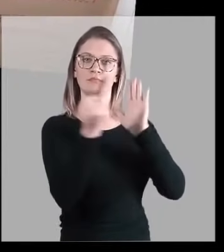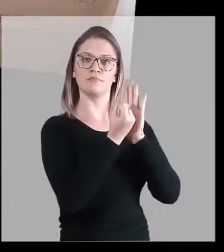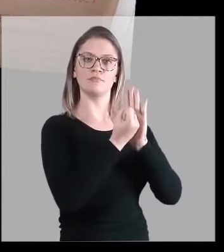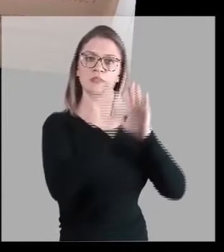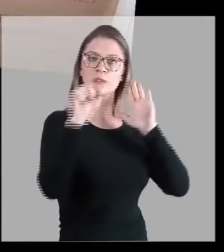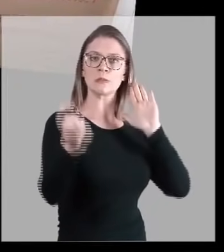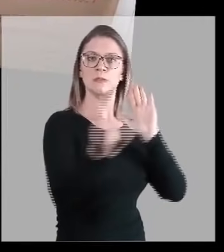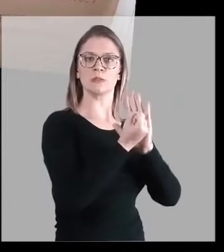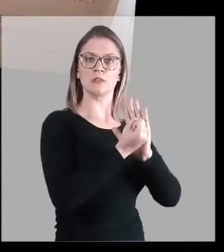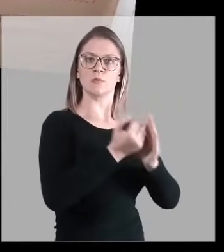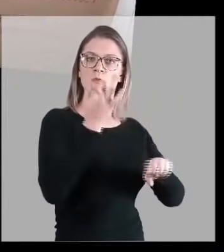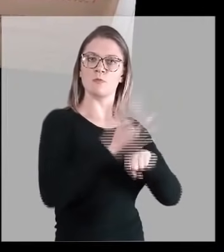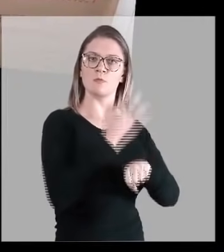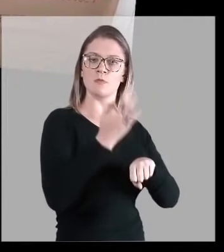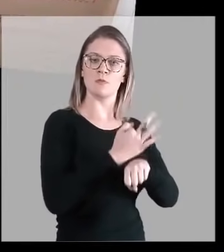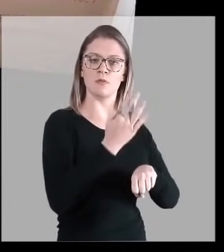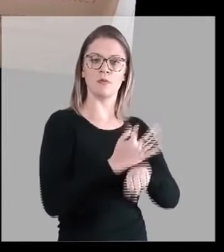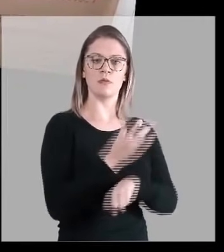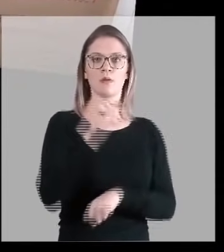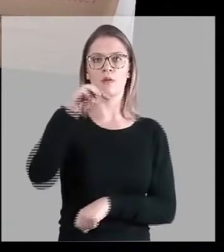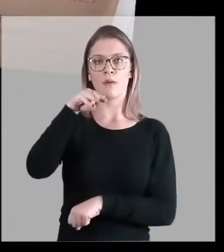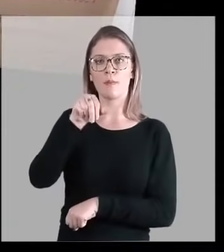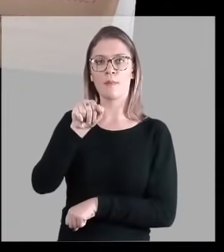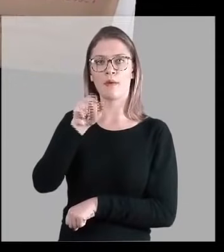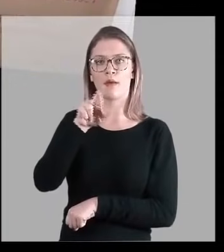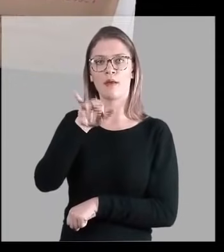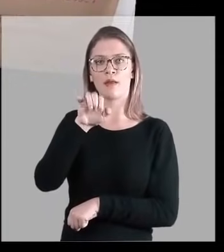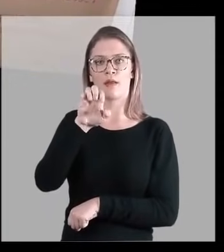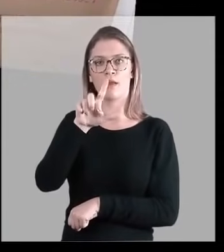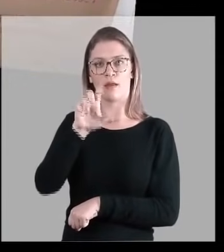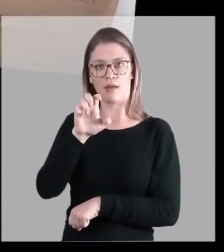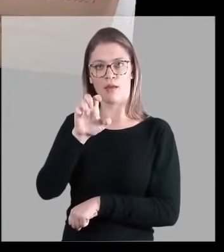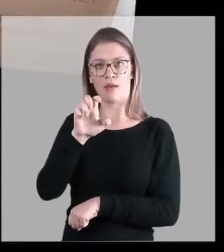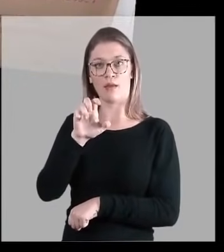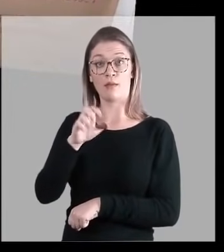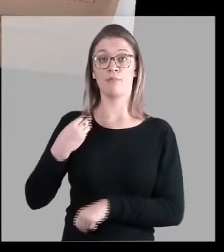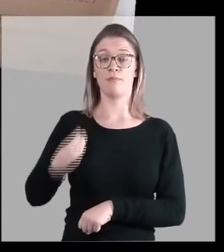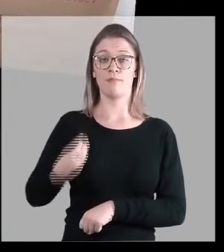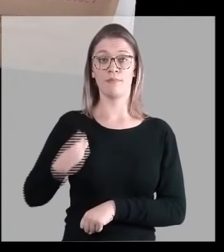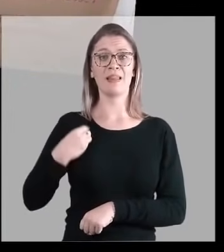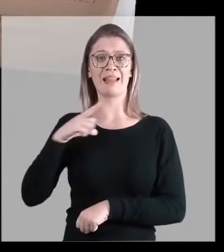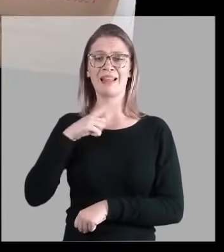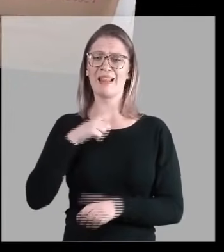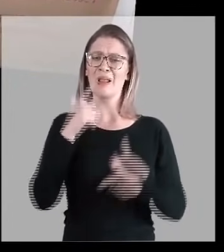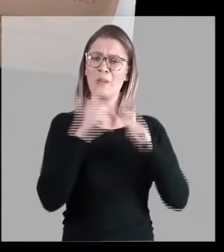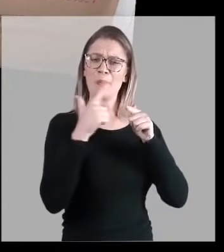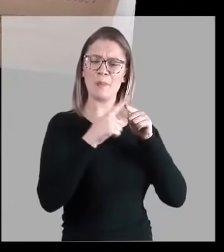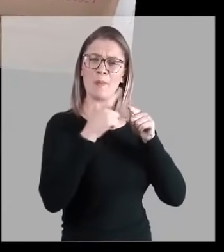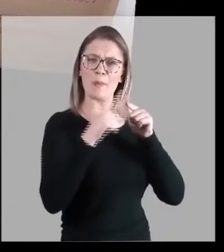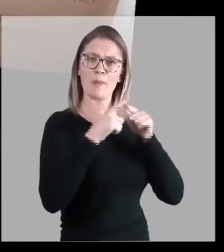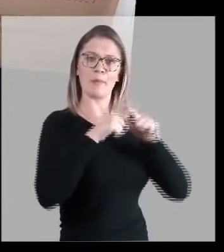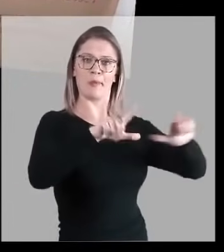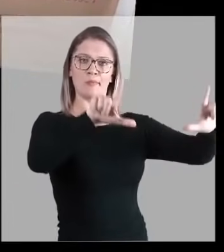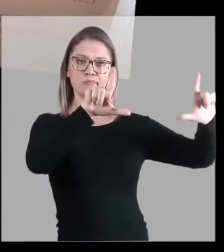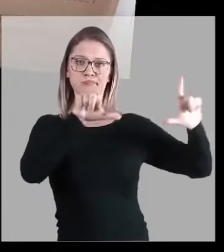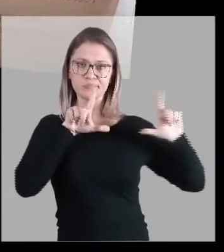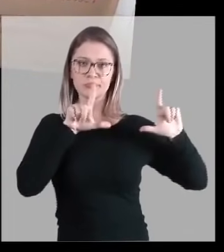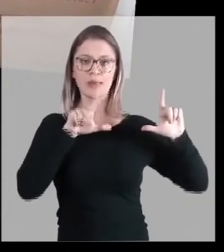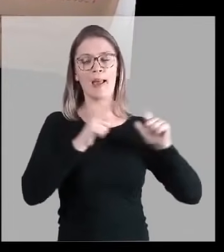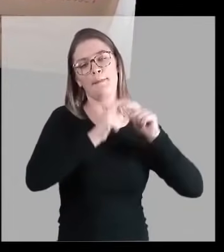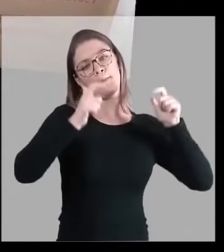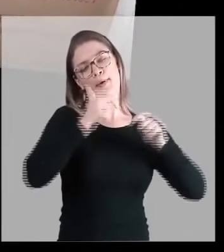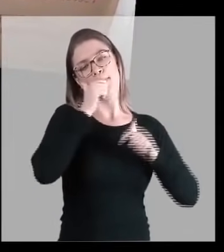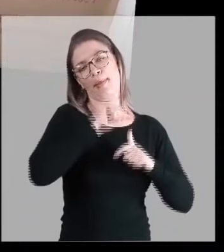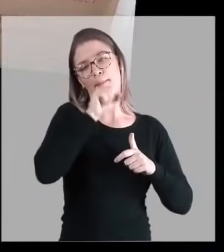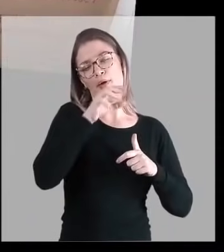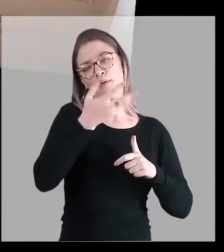resistência, e ali embaixo, Marielle presente. Existem alguns problemas envolvidos nesse simples cartaz que talvez passe batido pela maioria